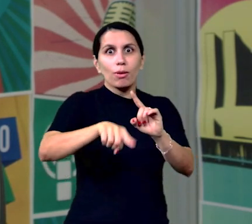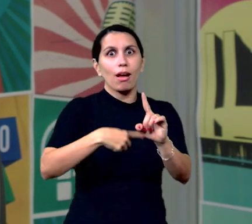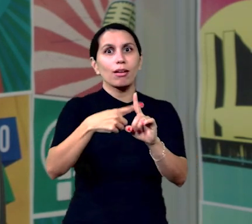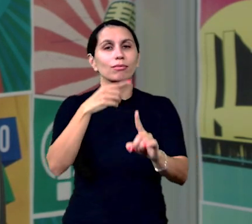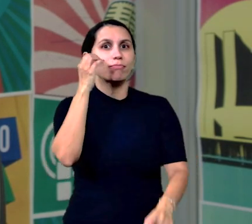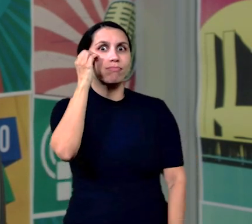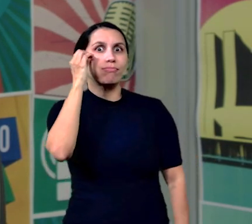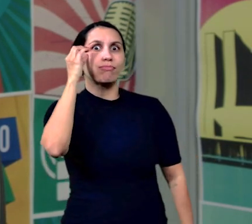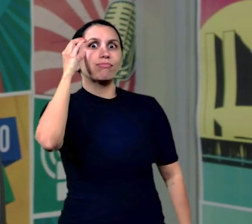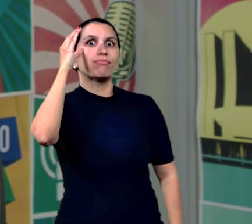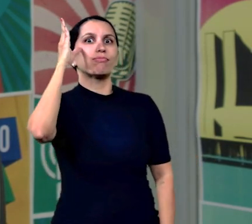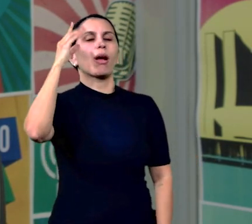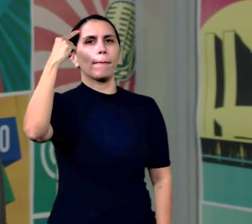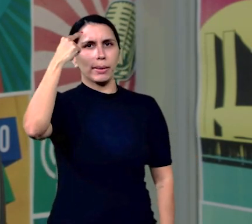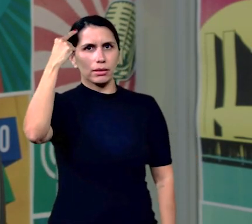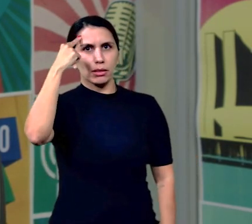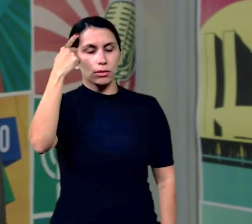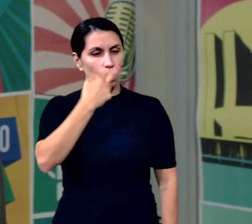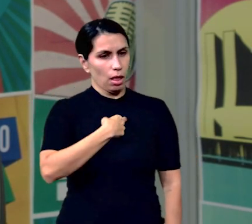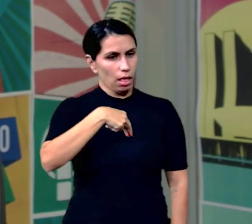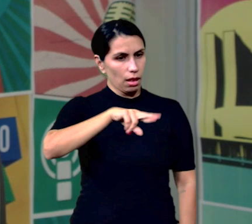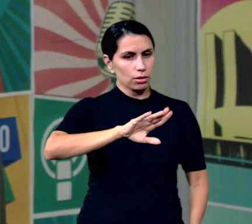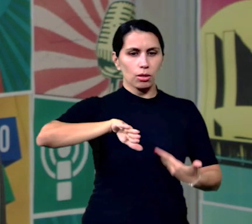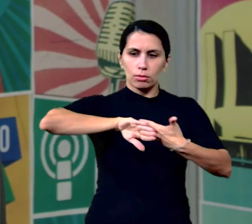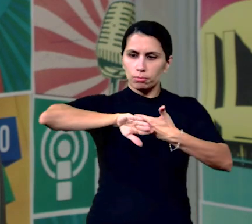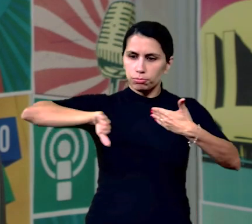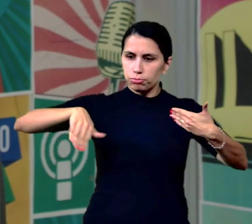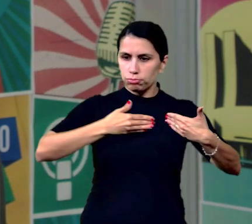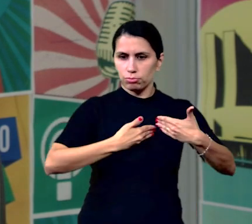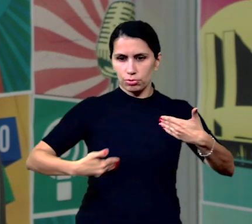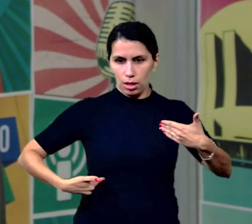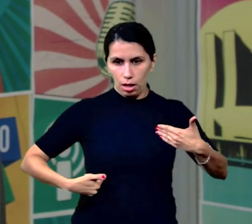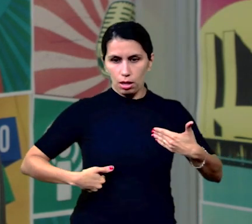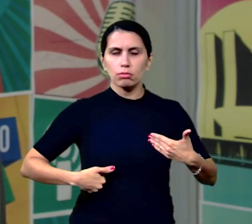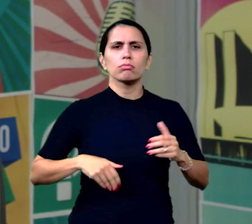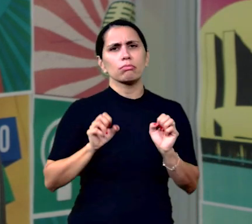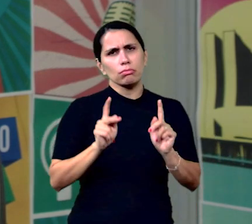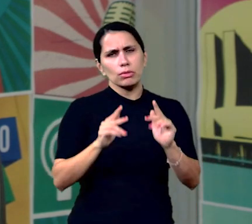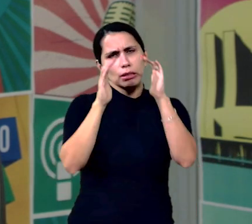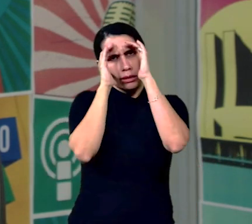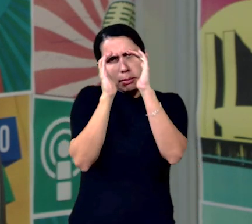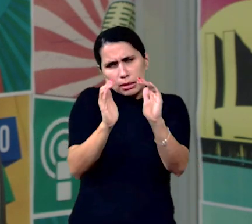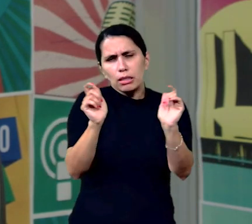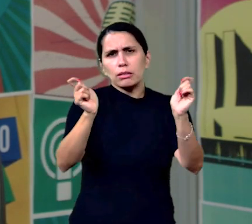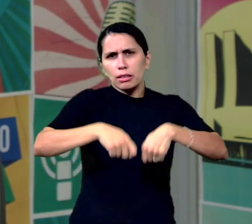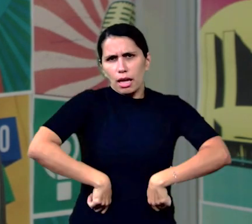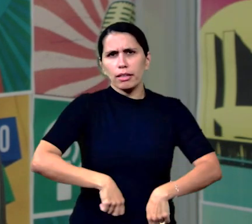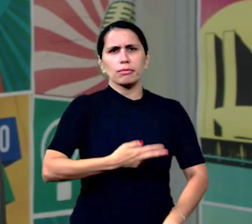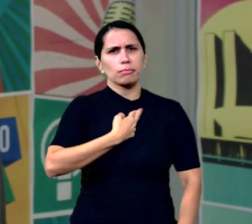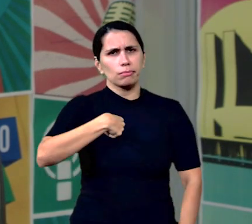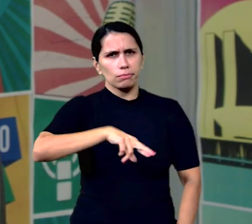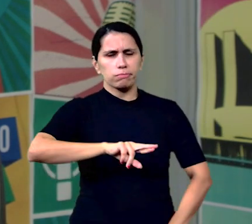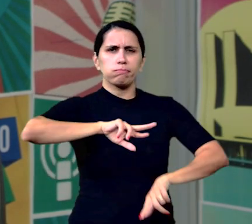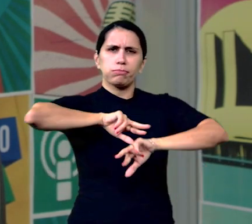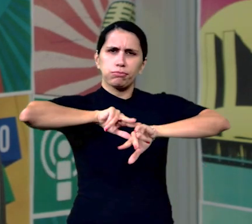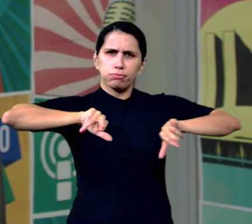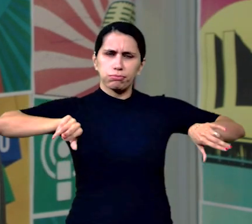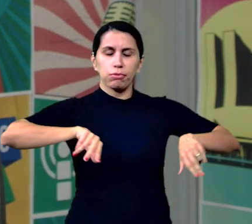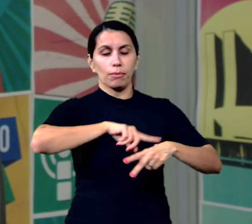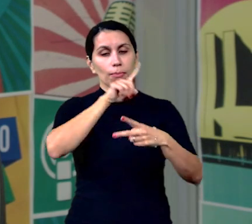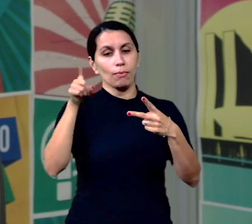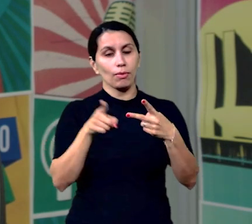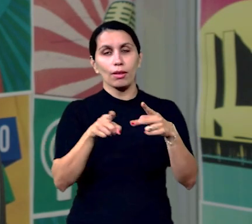bases laicas e entendendo que nós temos uma pluralidade religiosa. E um segundo é o próprio Estado, com as suas políticas